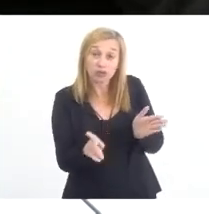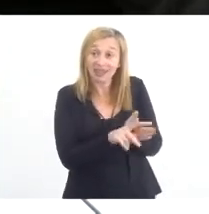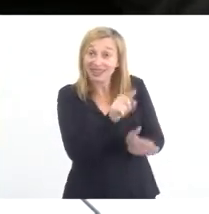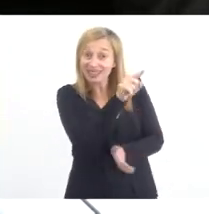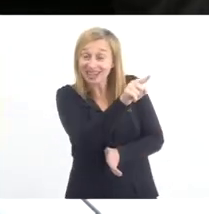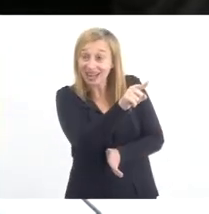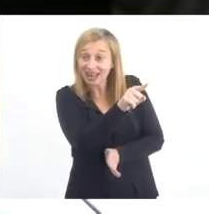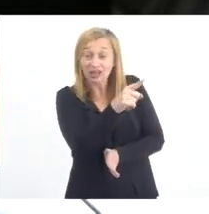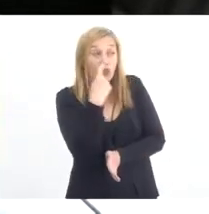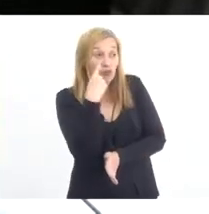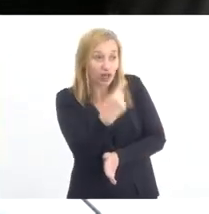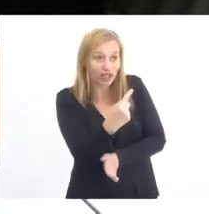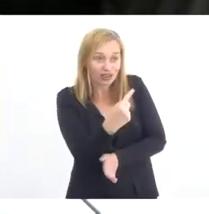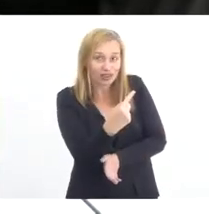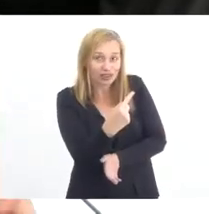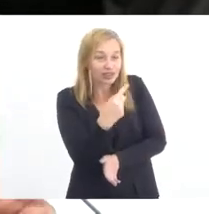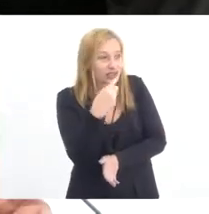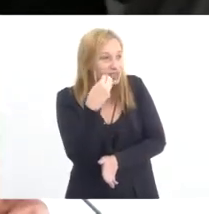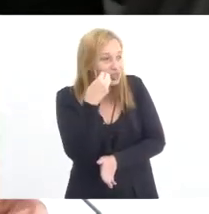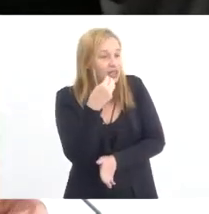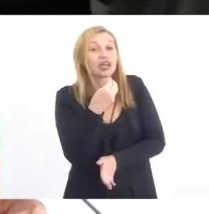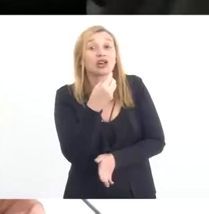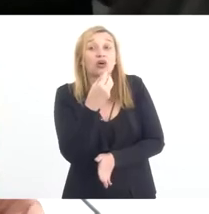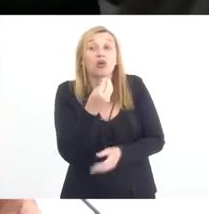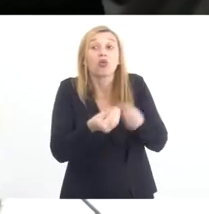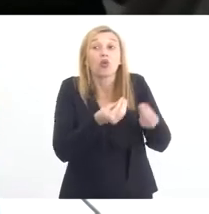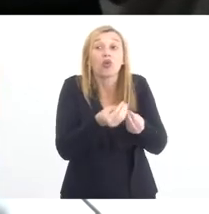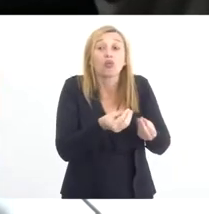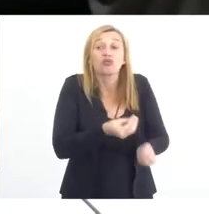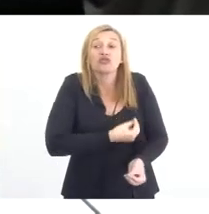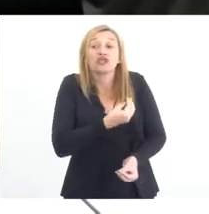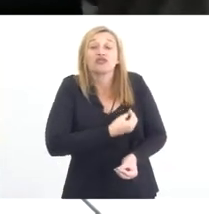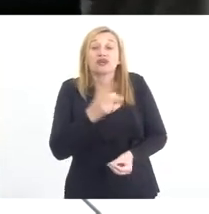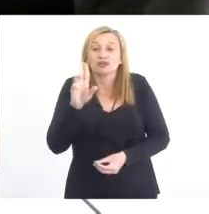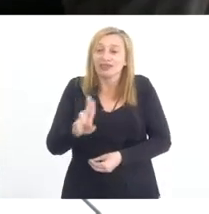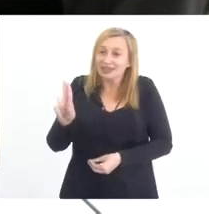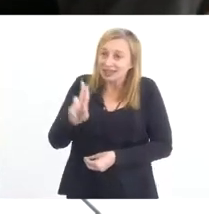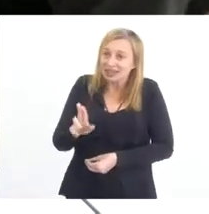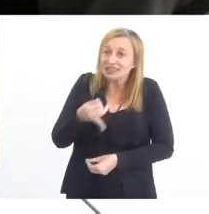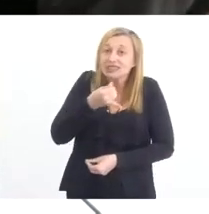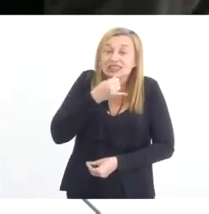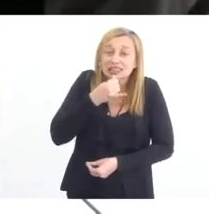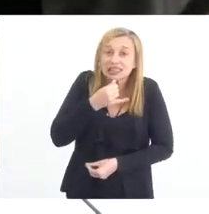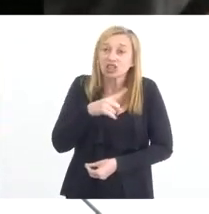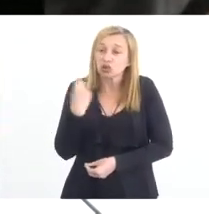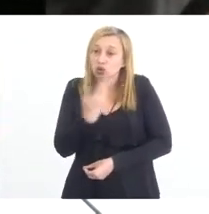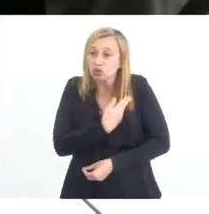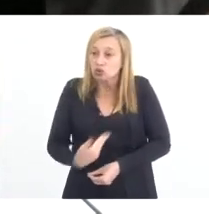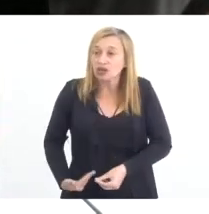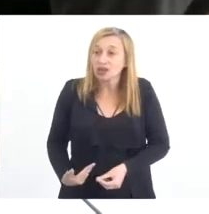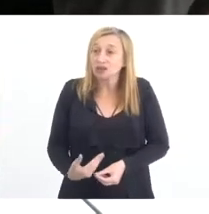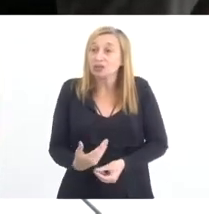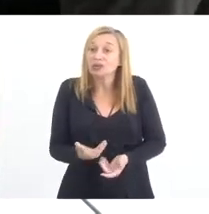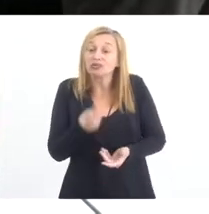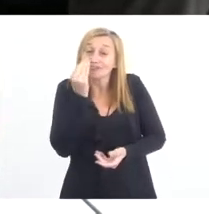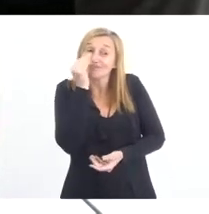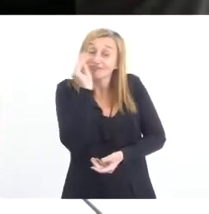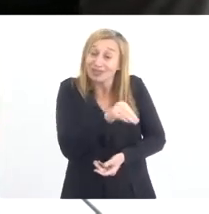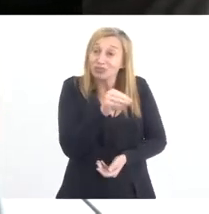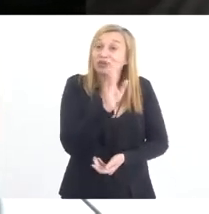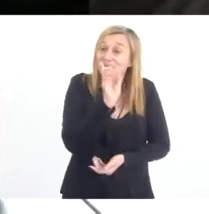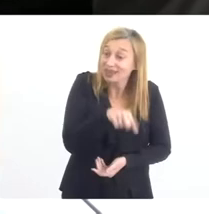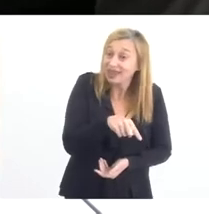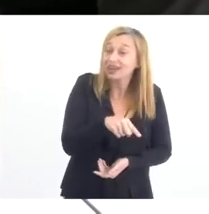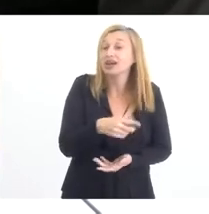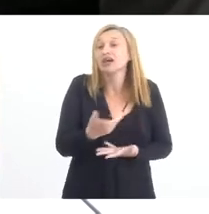né? Estão vendo a decadência que está. Decadência essa que o nosso governador deixou assim, né?